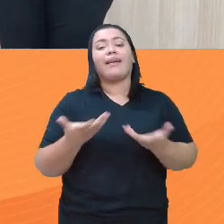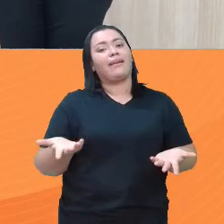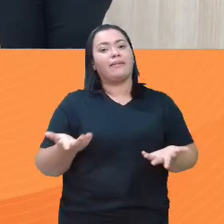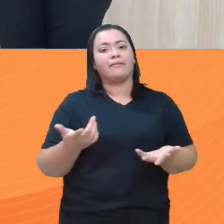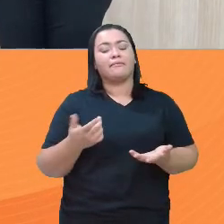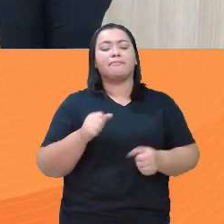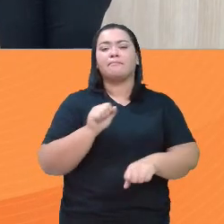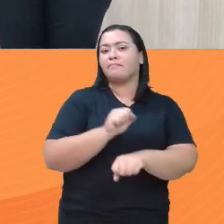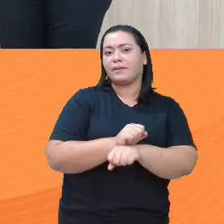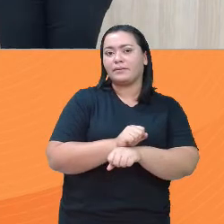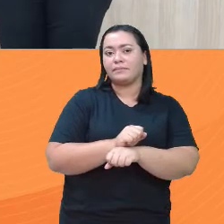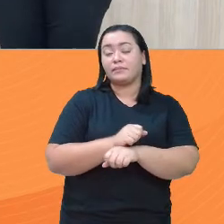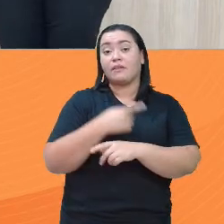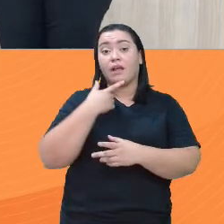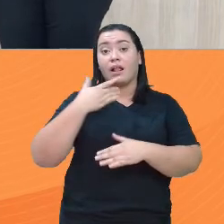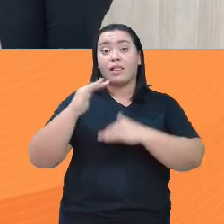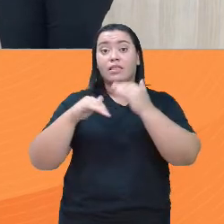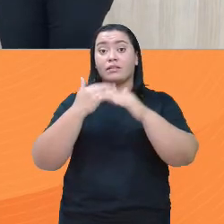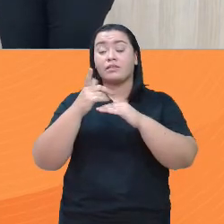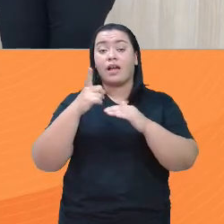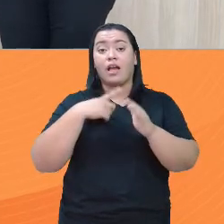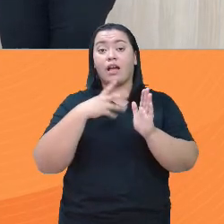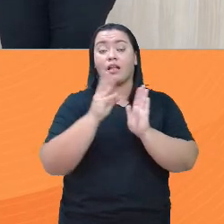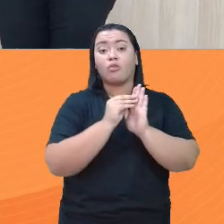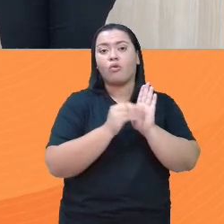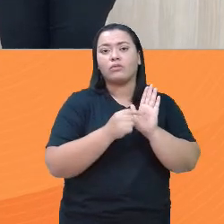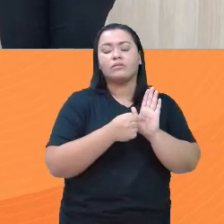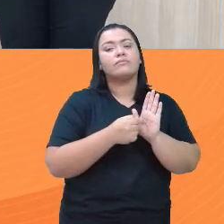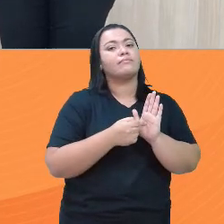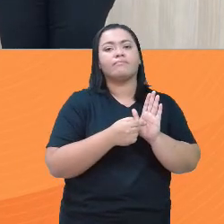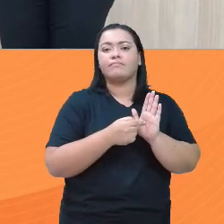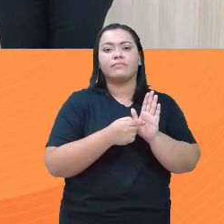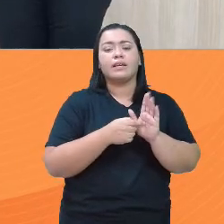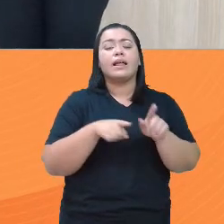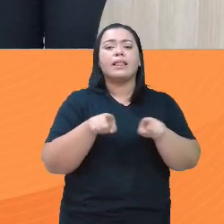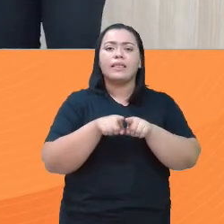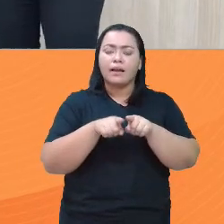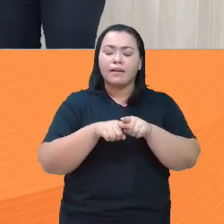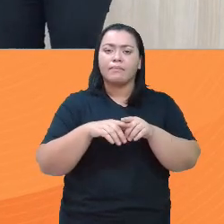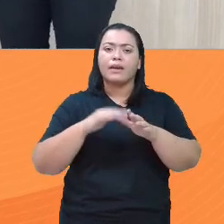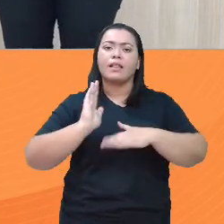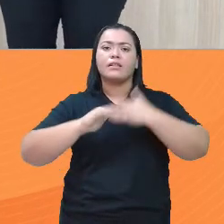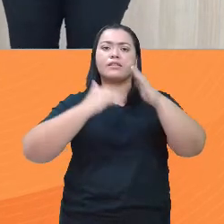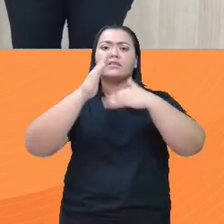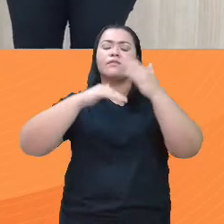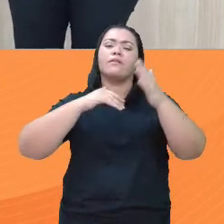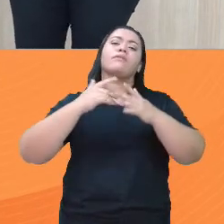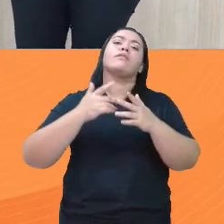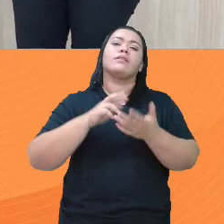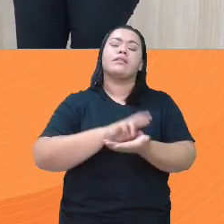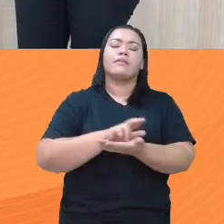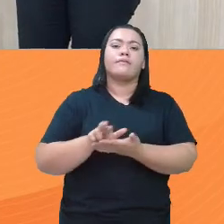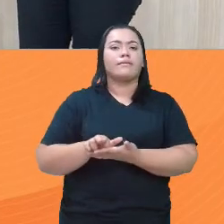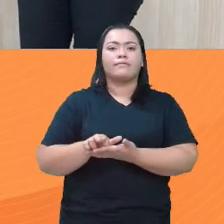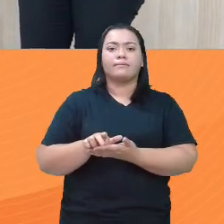é só o desenvolvimento a partir do conteúdo, mas o desenvolvimento de habilidades e competências